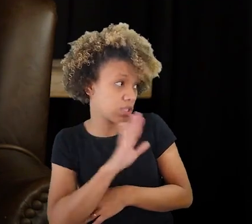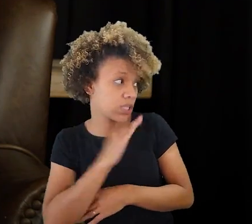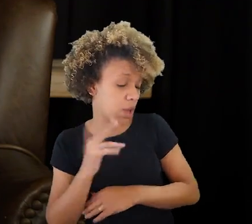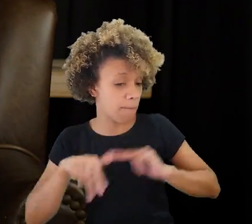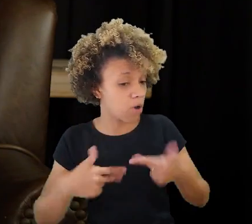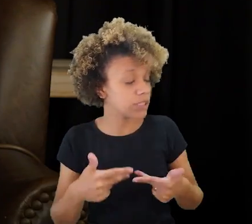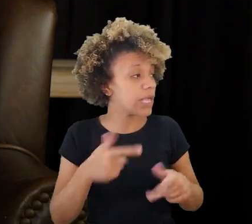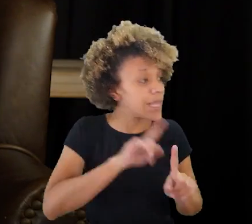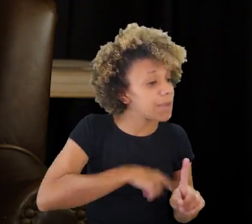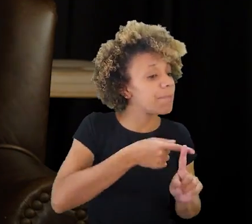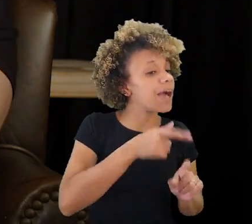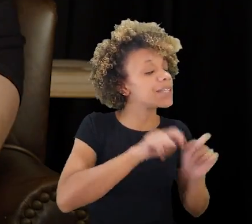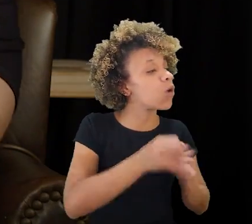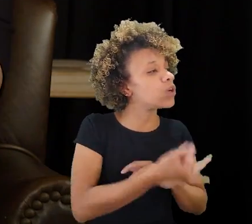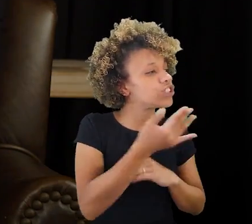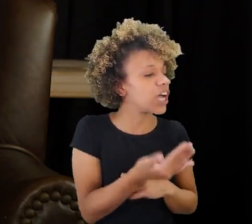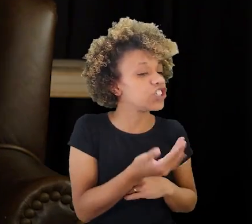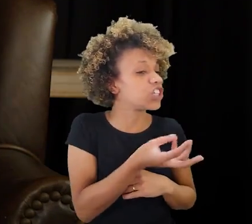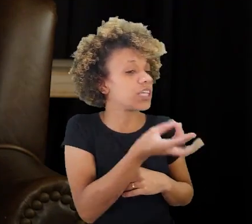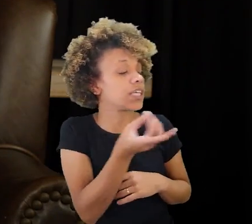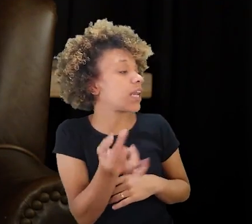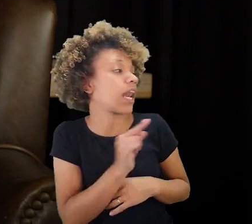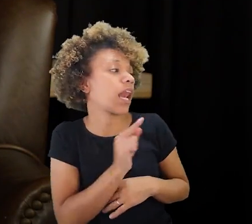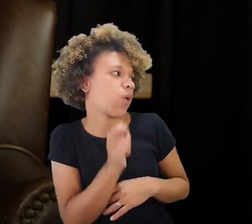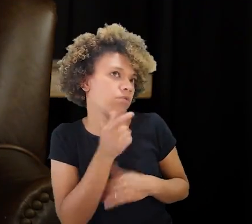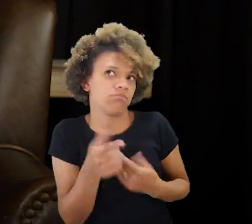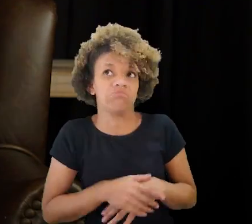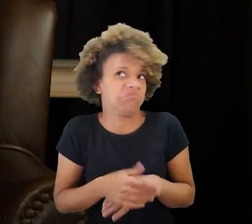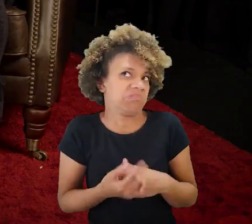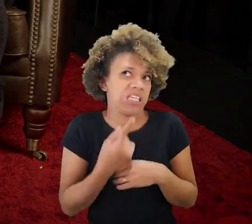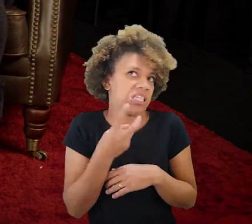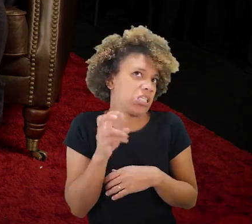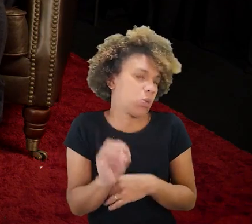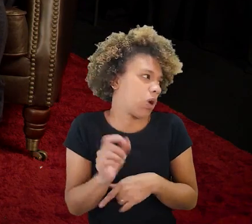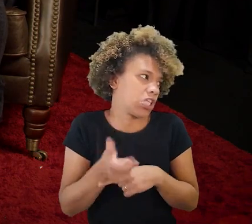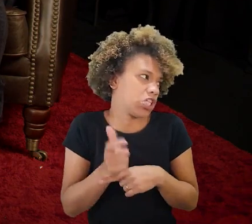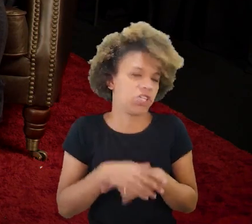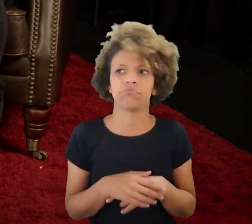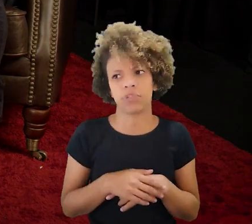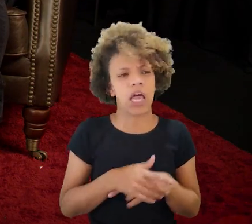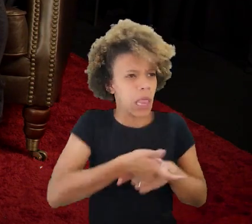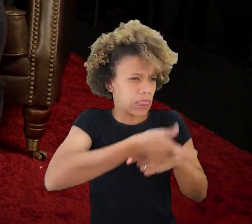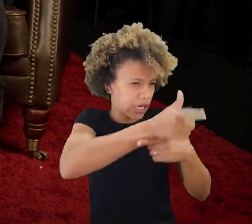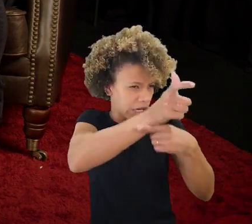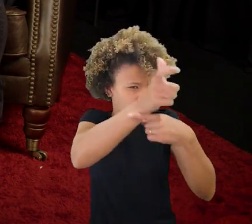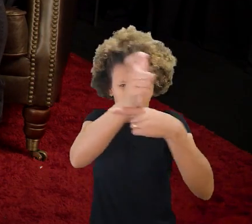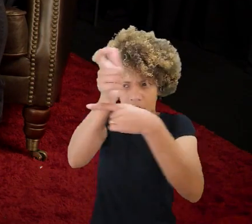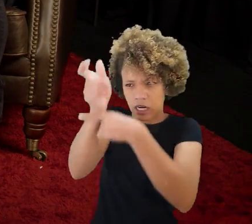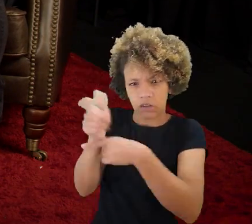os que não foram oficiais imagina a quantidade de tiro que saiu no mínimo 150 tiros cara tava tirando para tudo quanto el